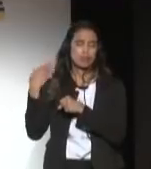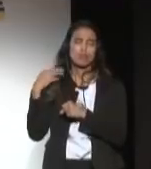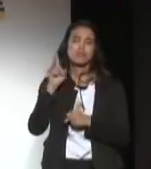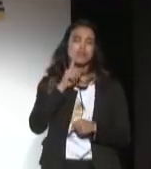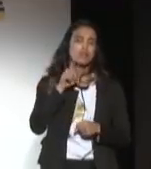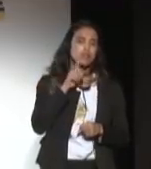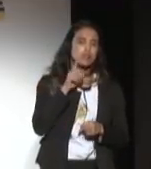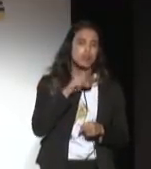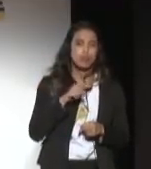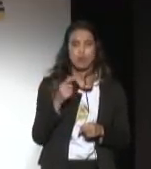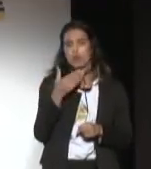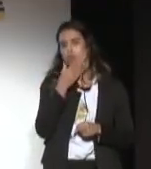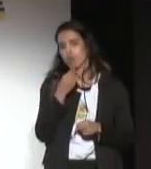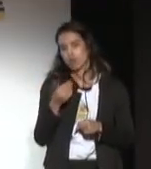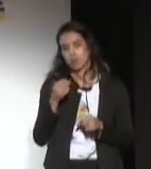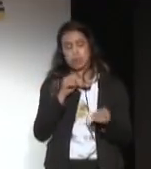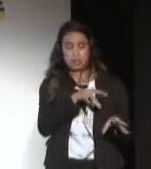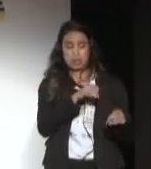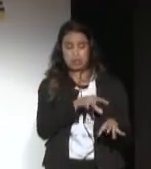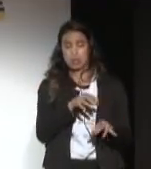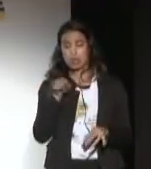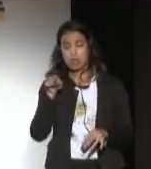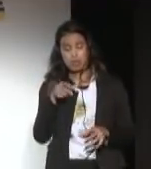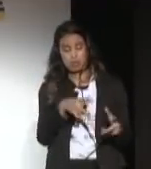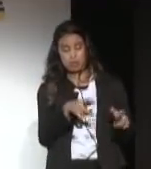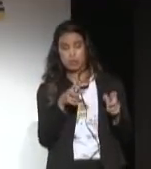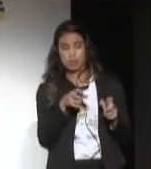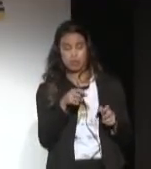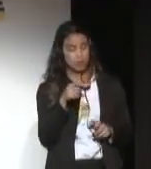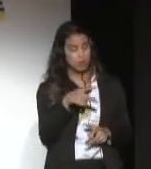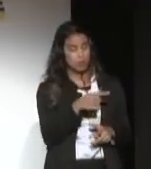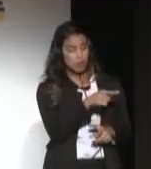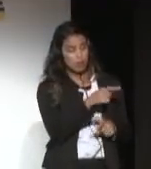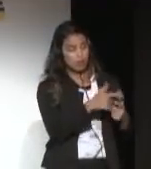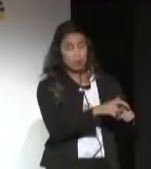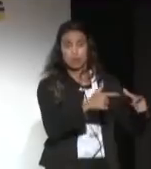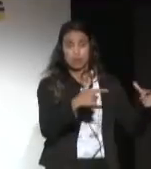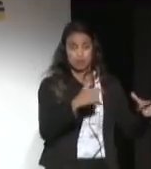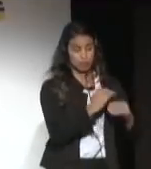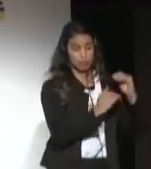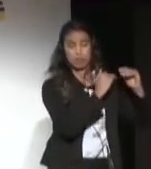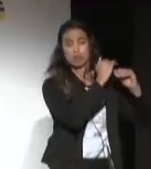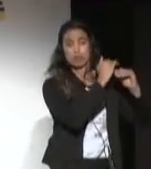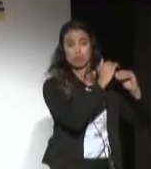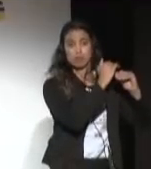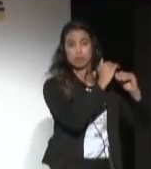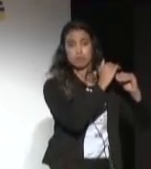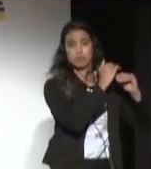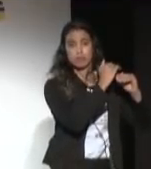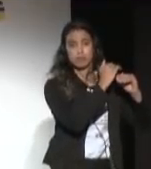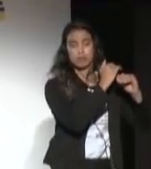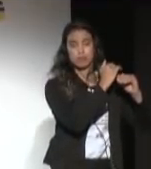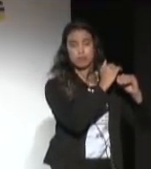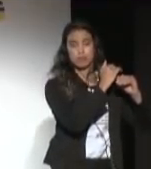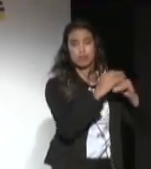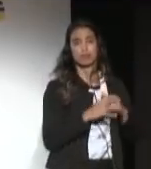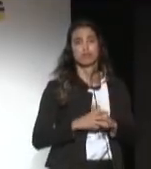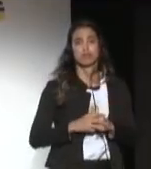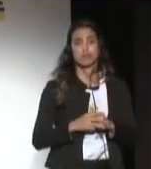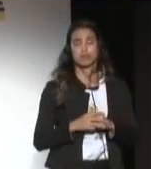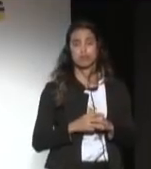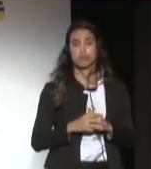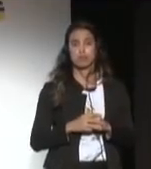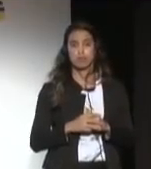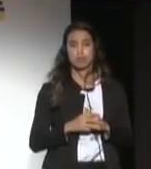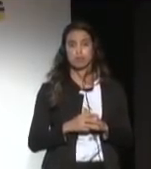educador chamado Horace Mann observou que onde há crescimento,